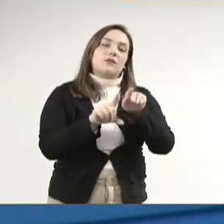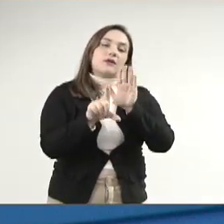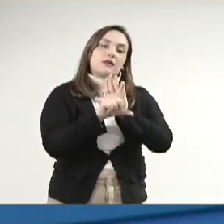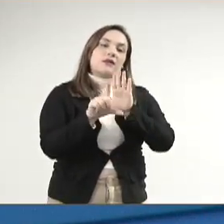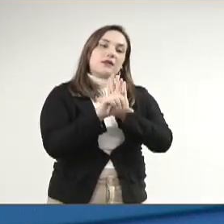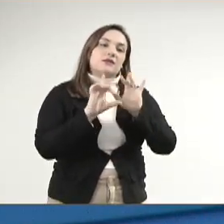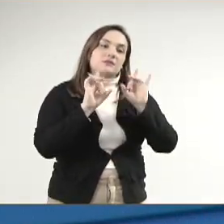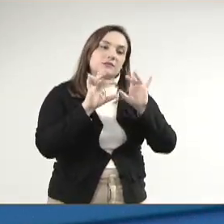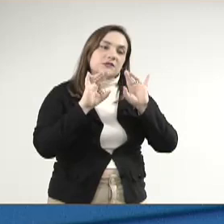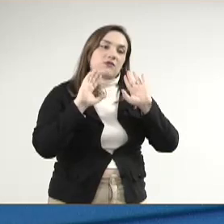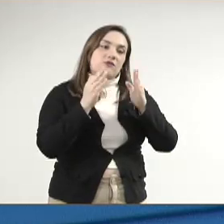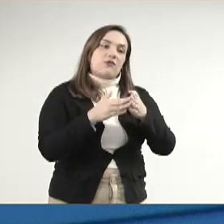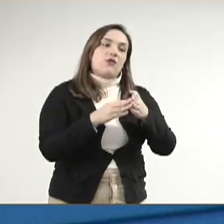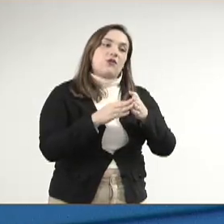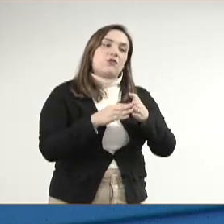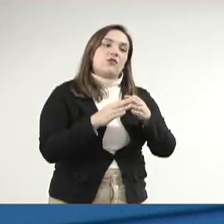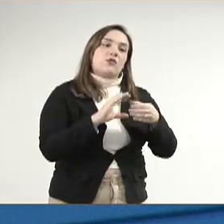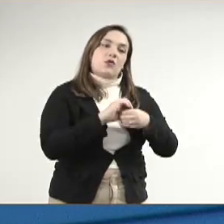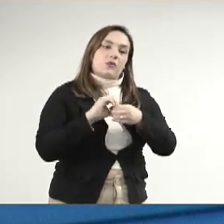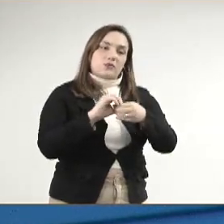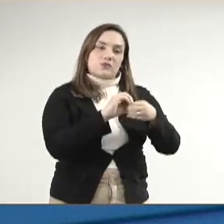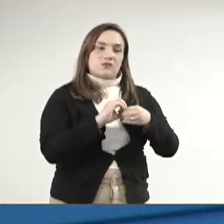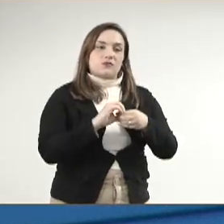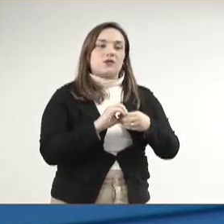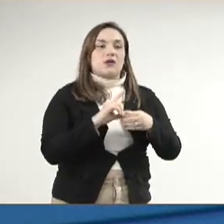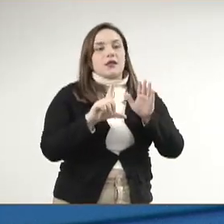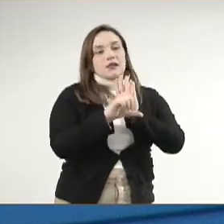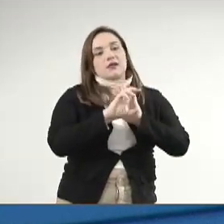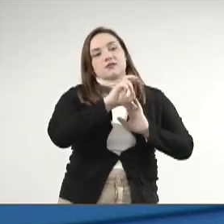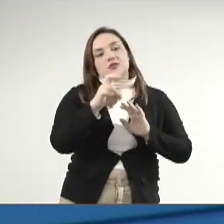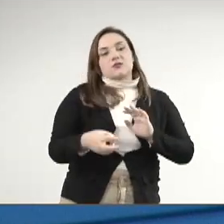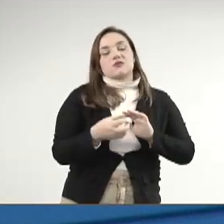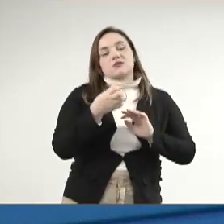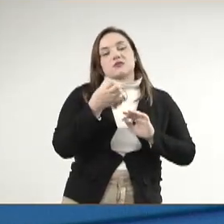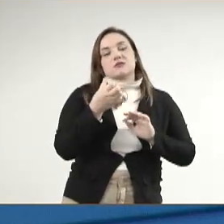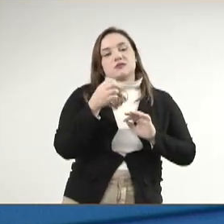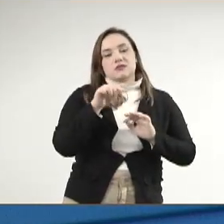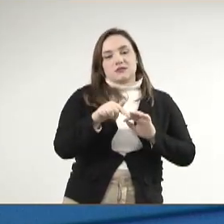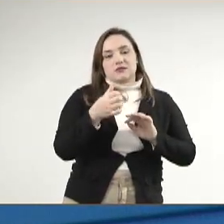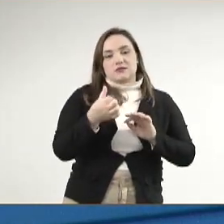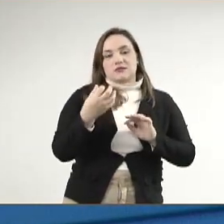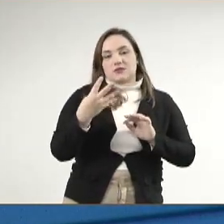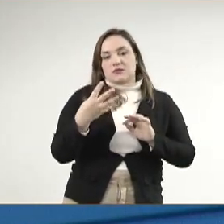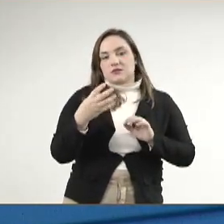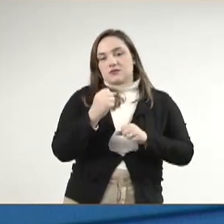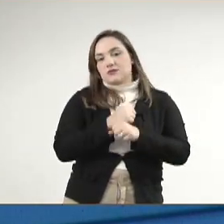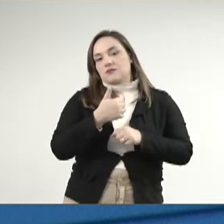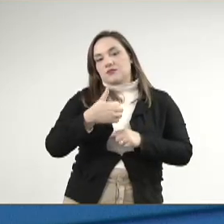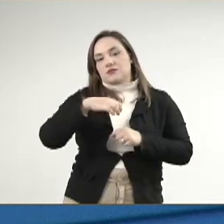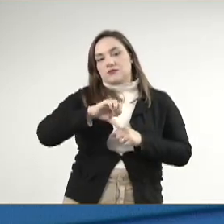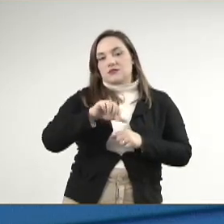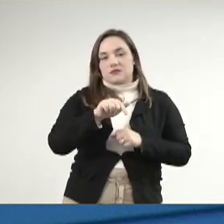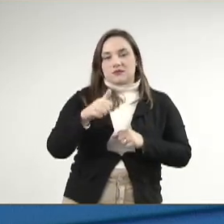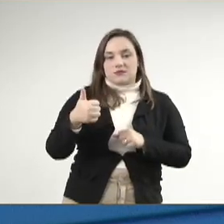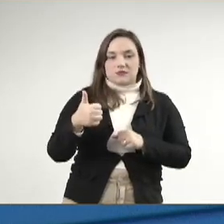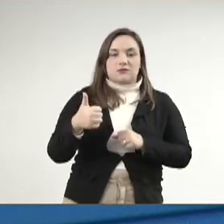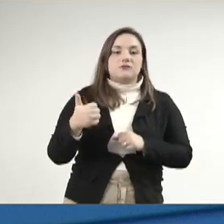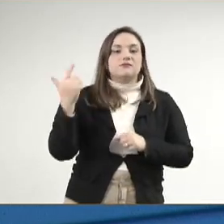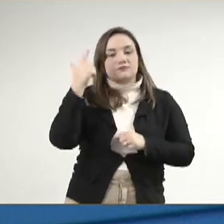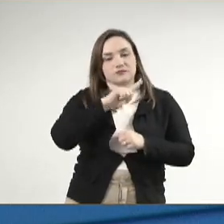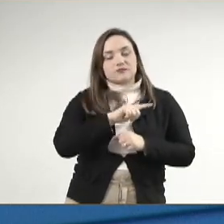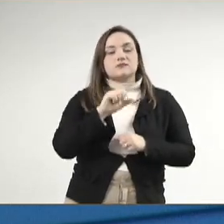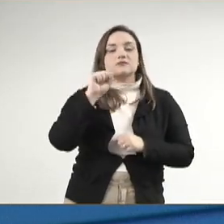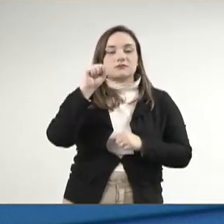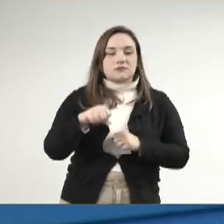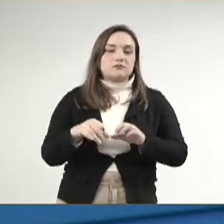do cooperativismo, conforme a lei 5.764 de 1971, para assegurar a correta